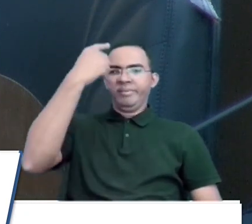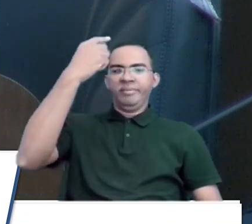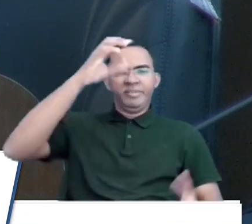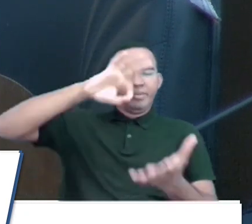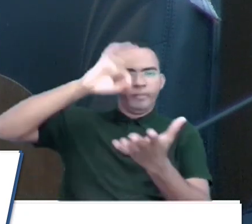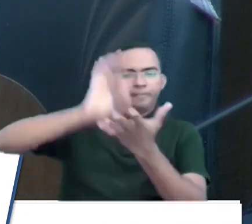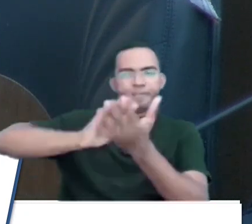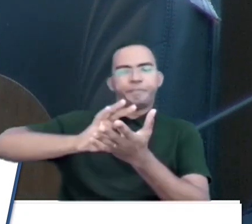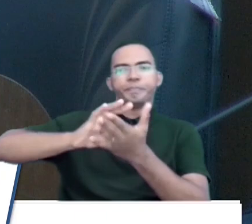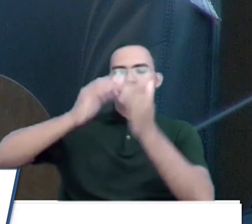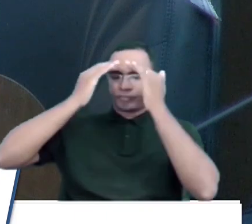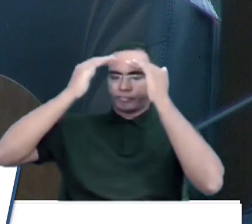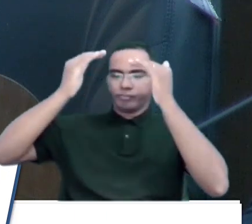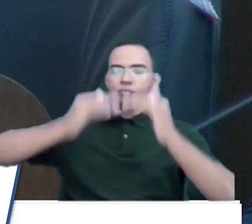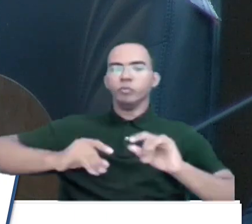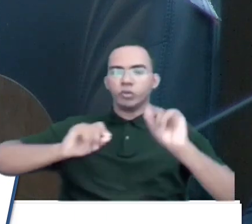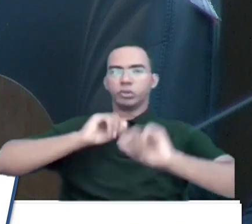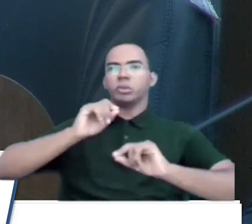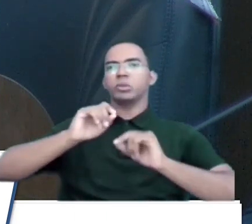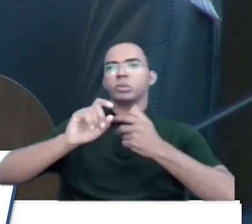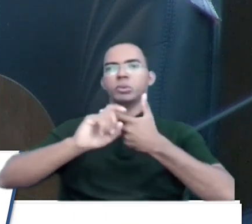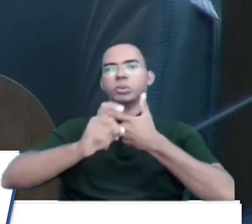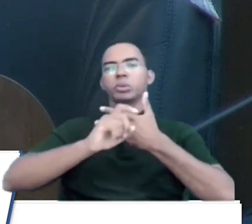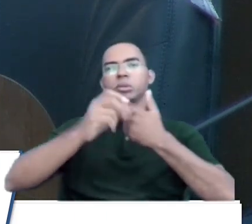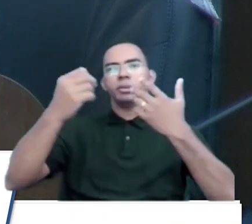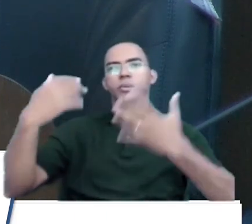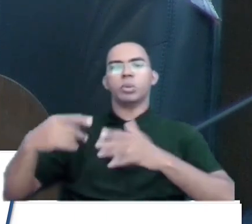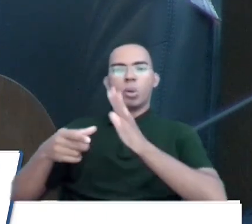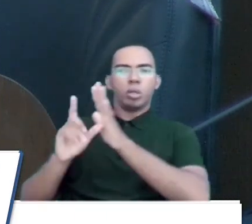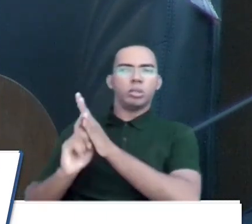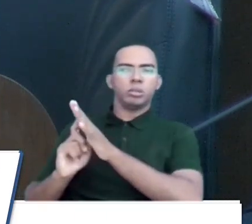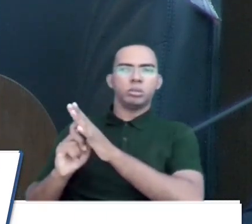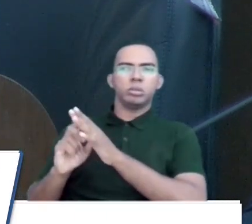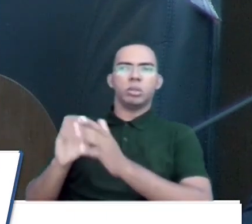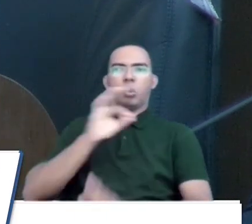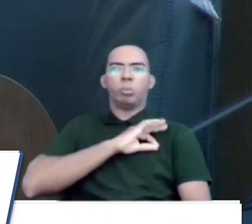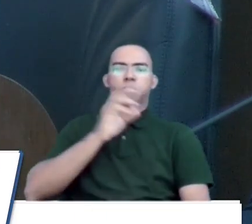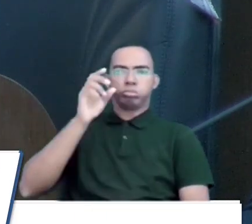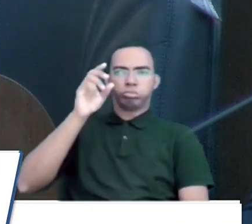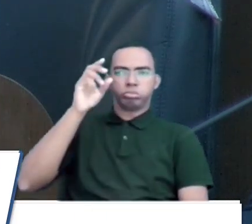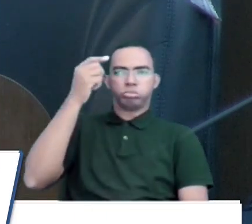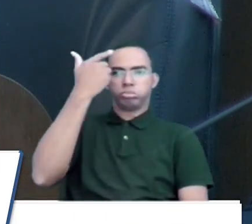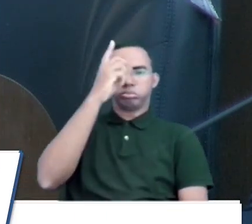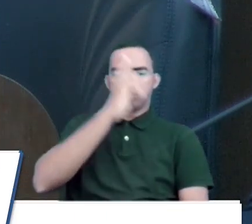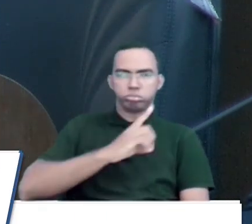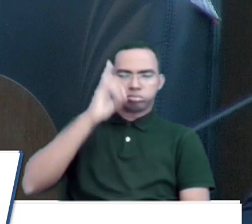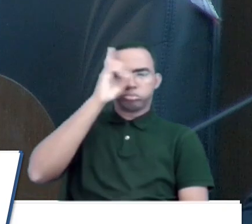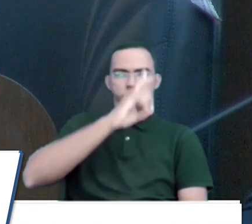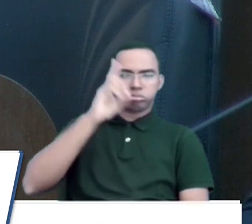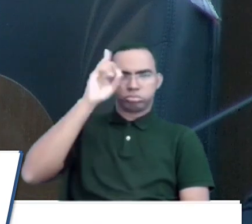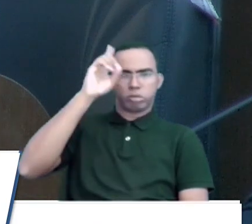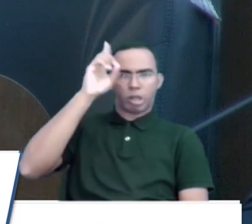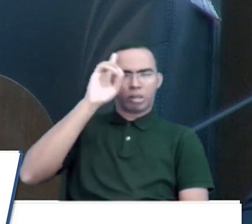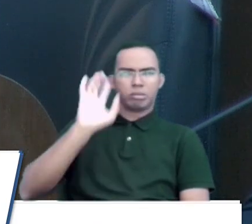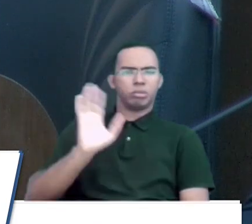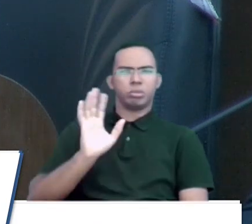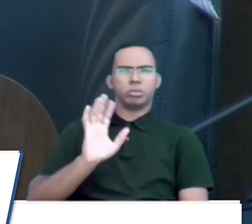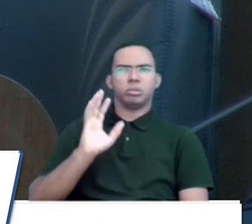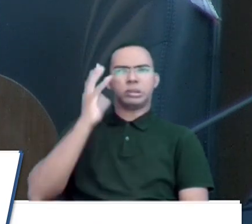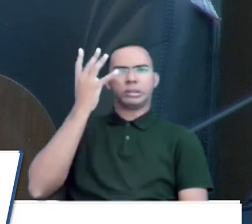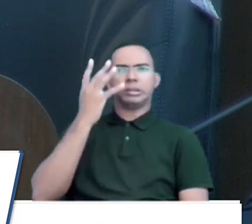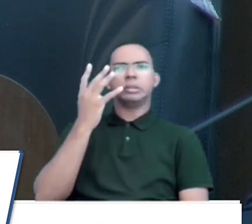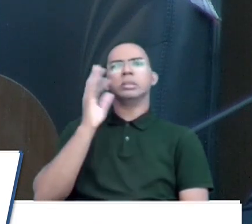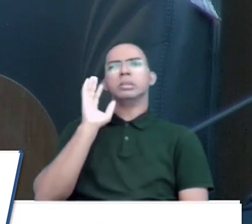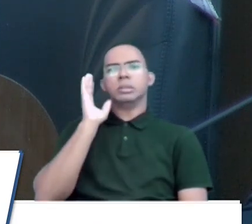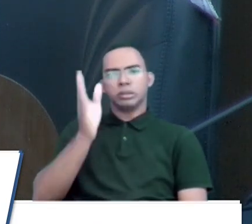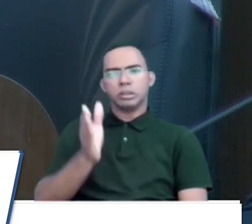ia cumprir aquilo que o Poder Executivo tinha falado. Viatura 24 horas. E não ocorre isso. Tanto é que eu passei,